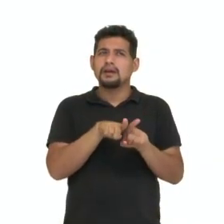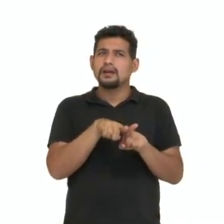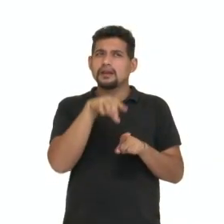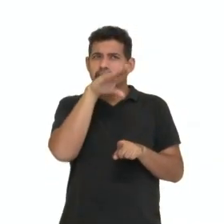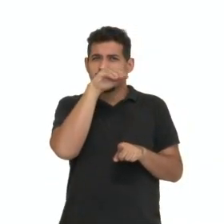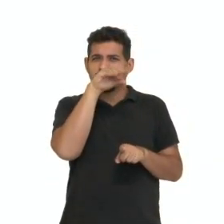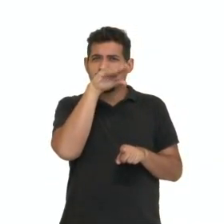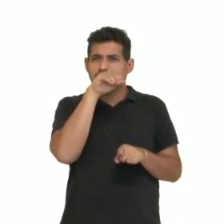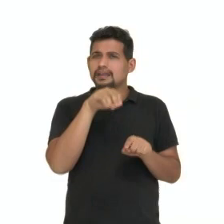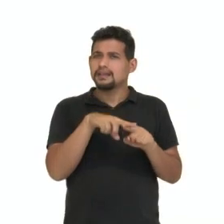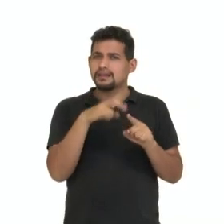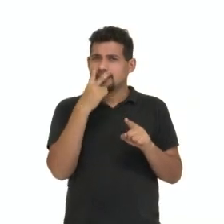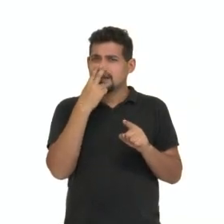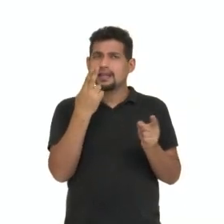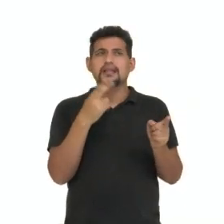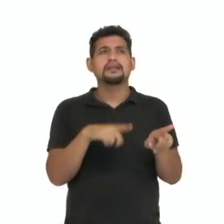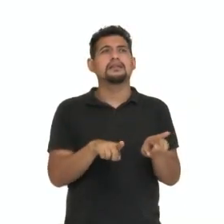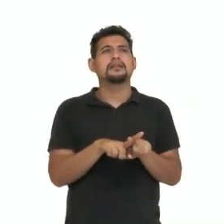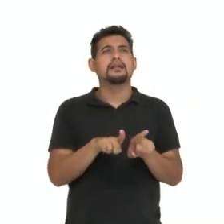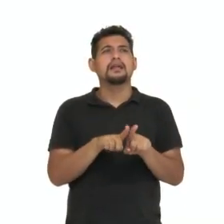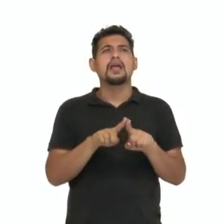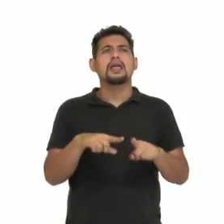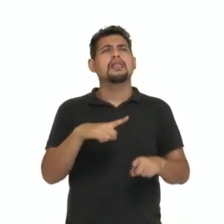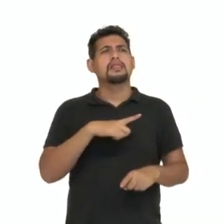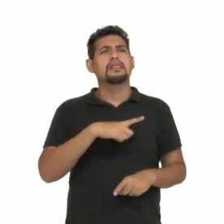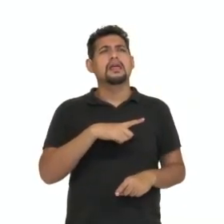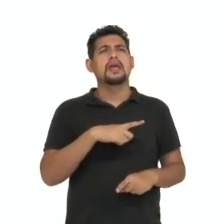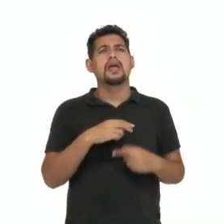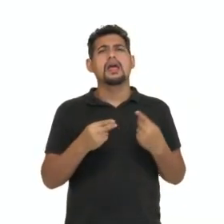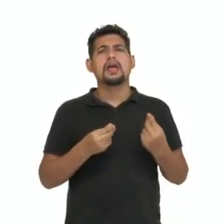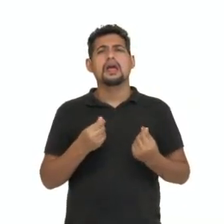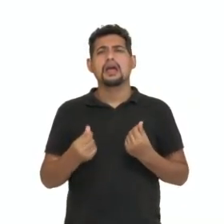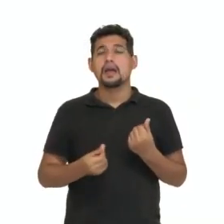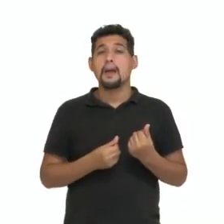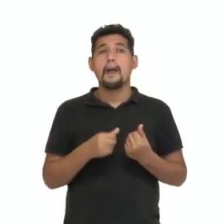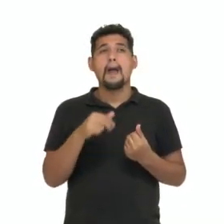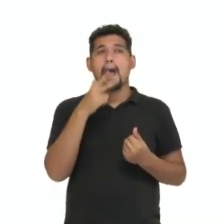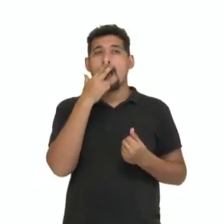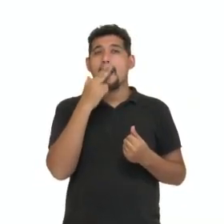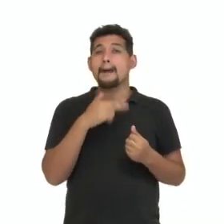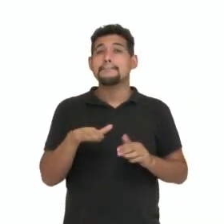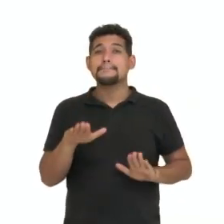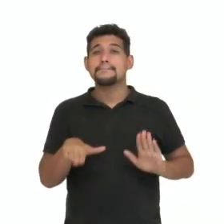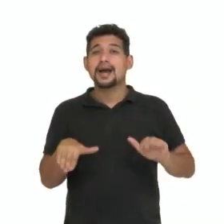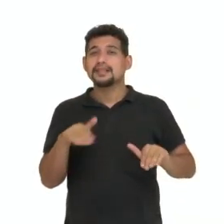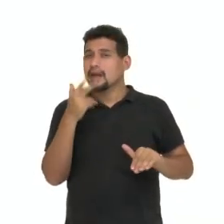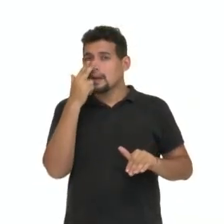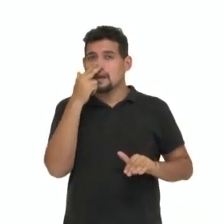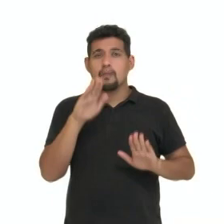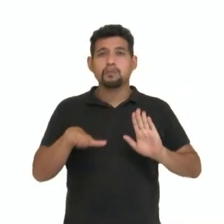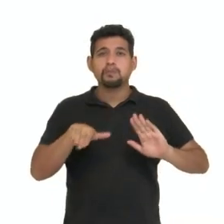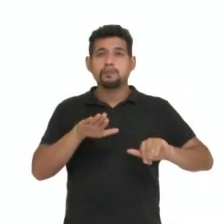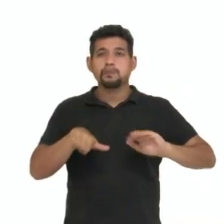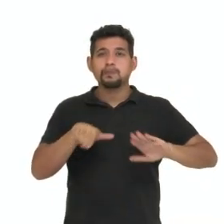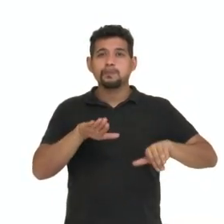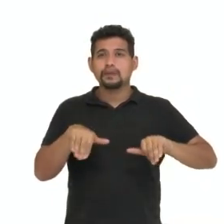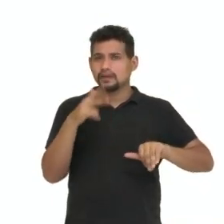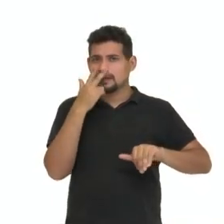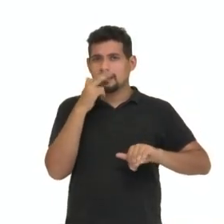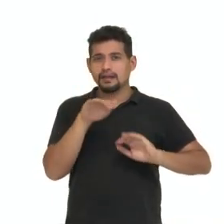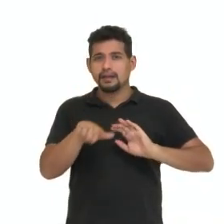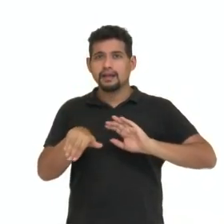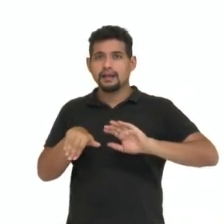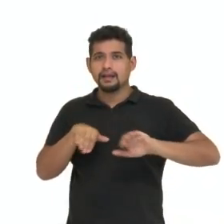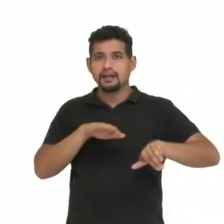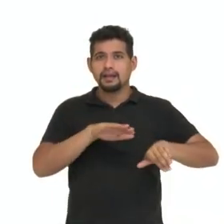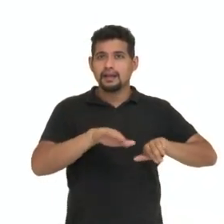No formato de um bico, né? Ele tem as patas, elas são quase como nadadeiras, a cauda também, que vai